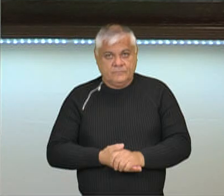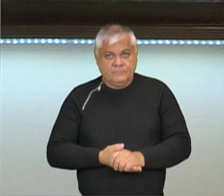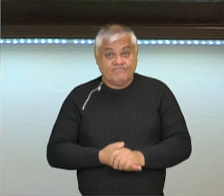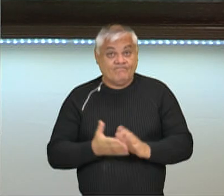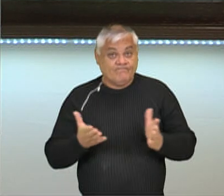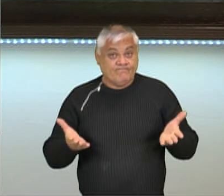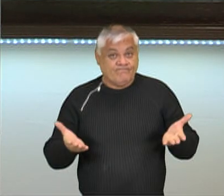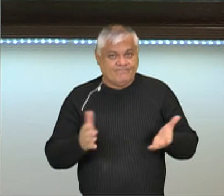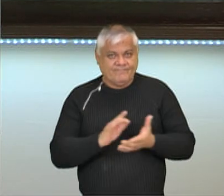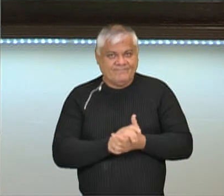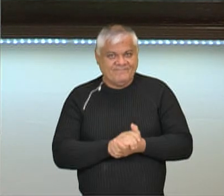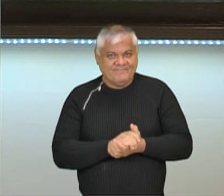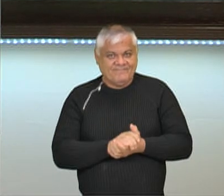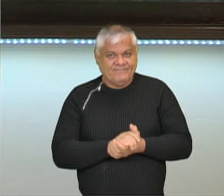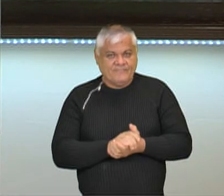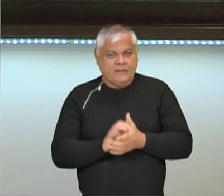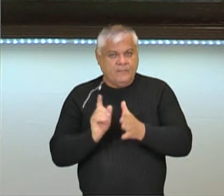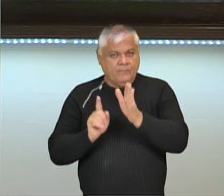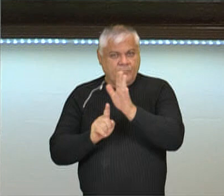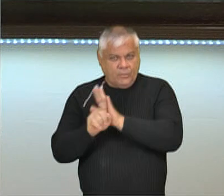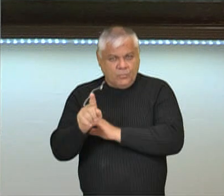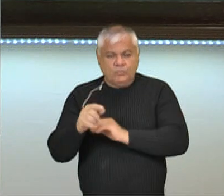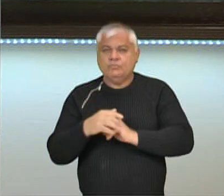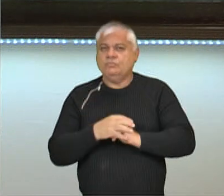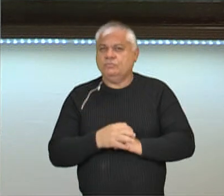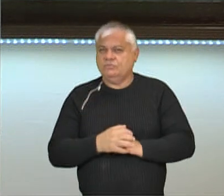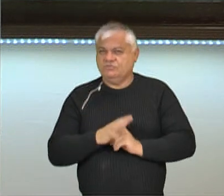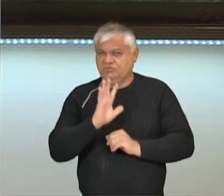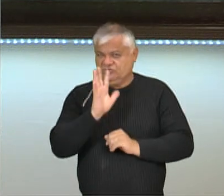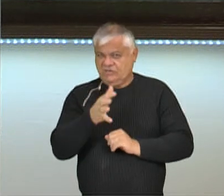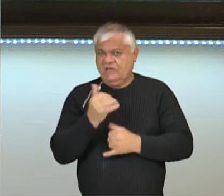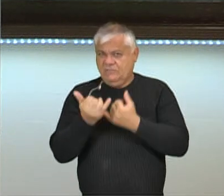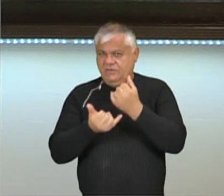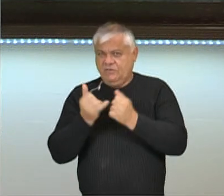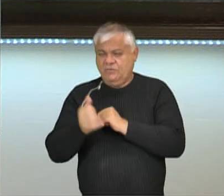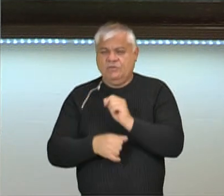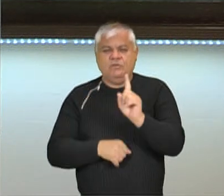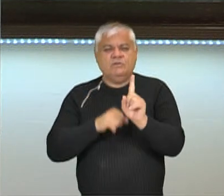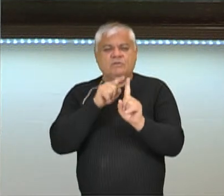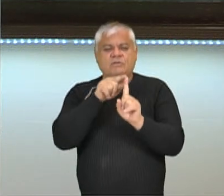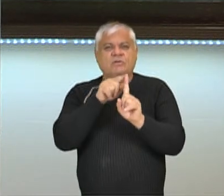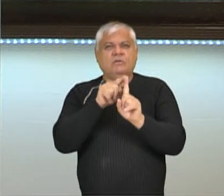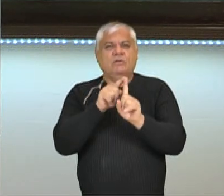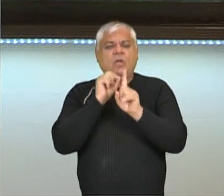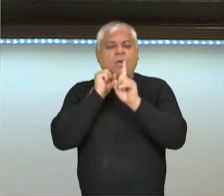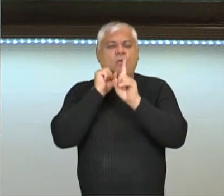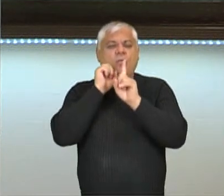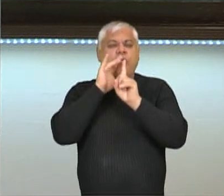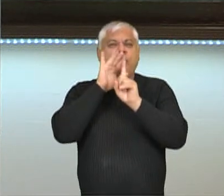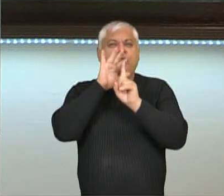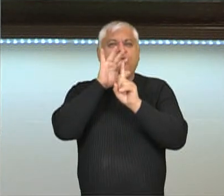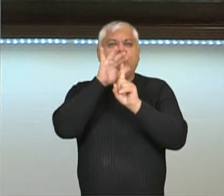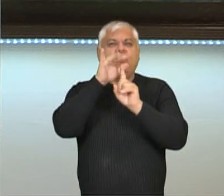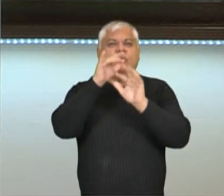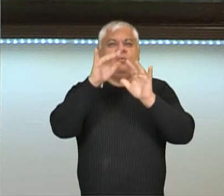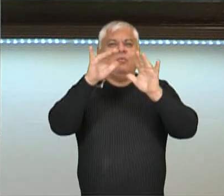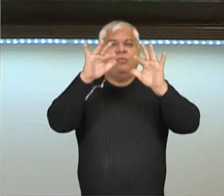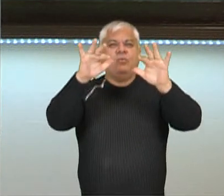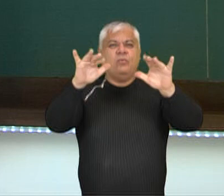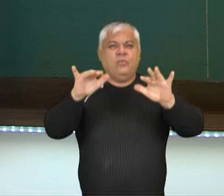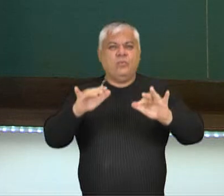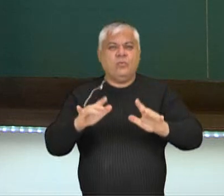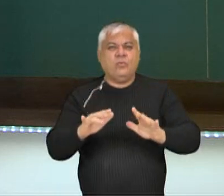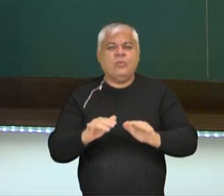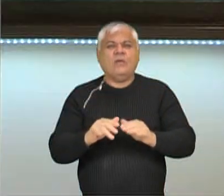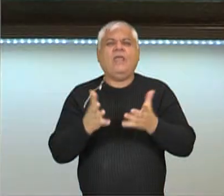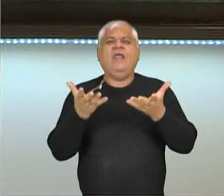E aí, galerinha, pergunto para você, você já brincou com essa flor aqui de assoprar o dente de leão? Por que suas